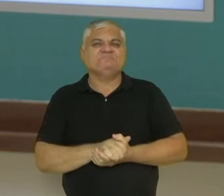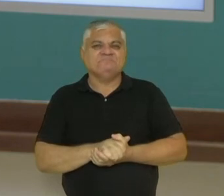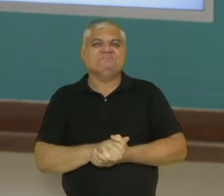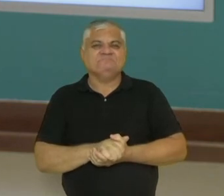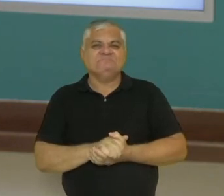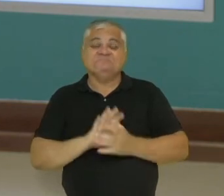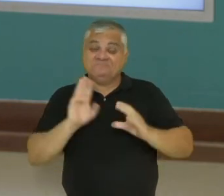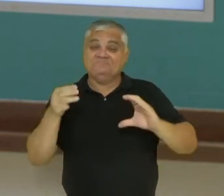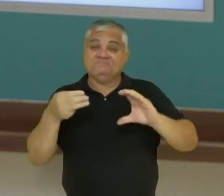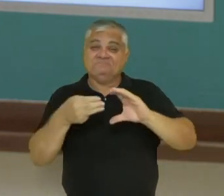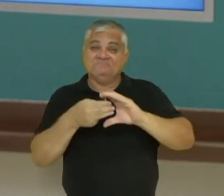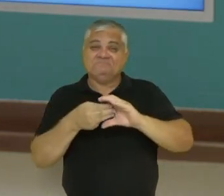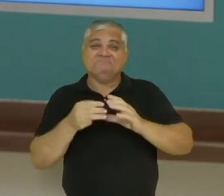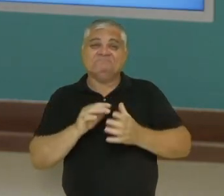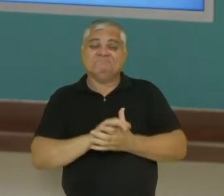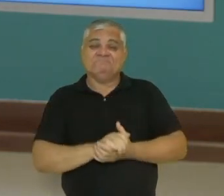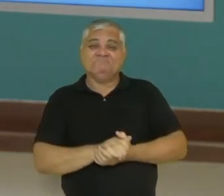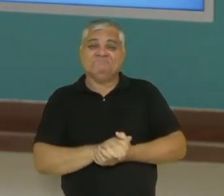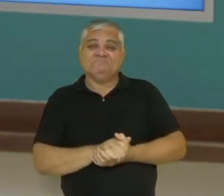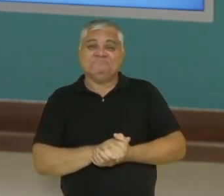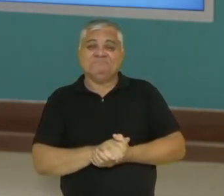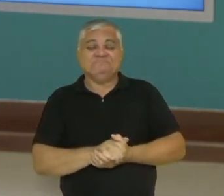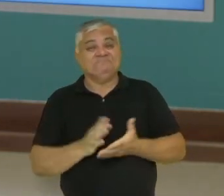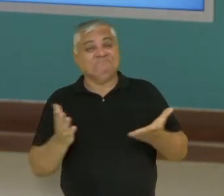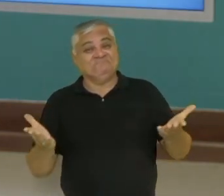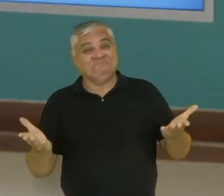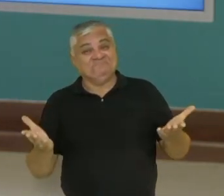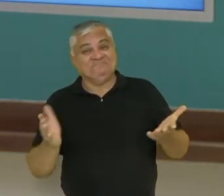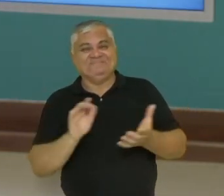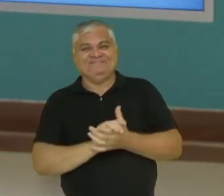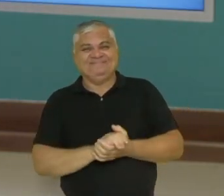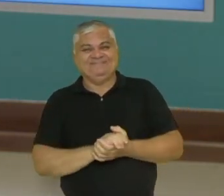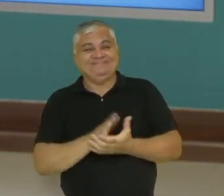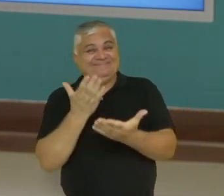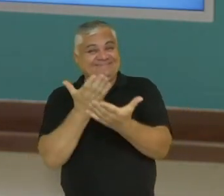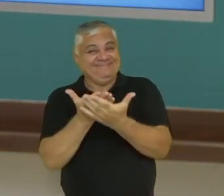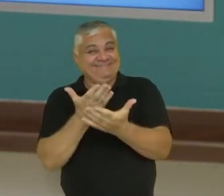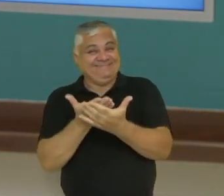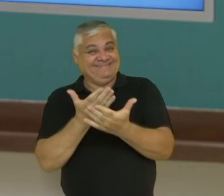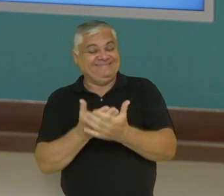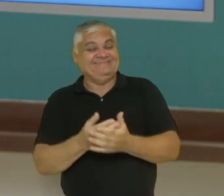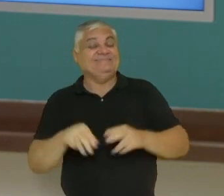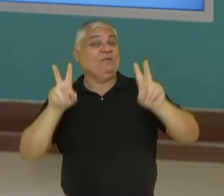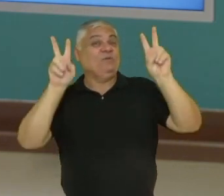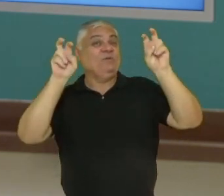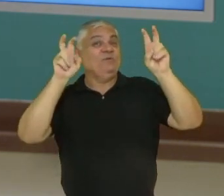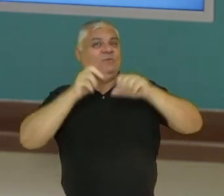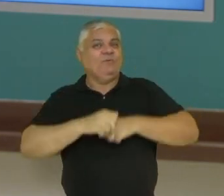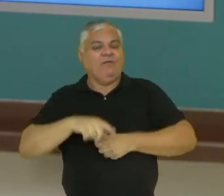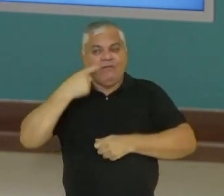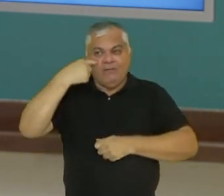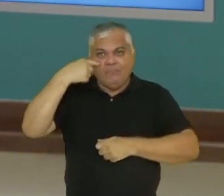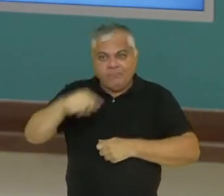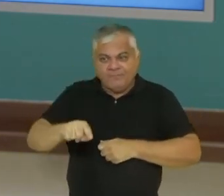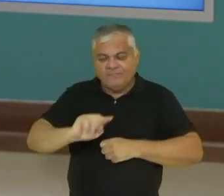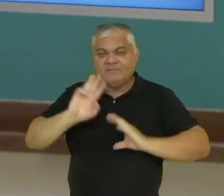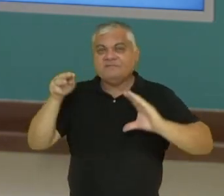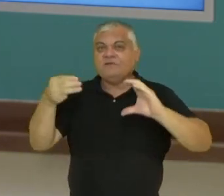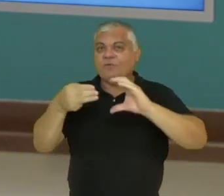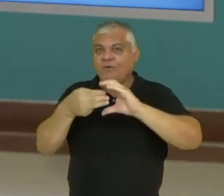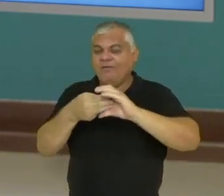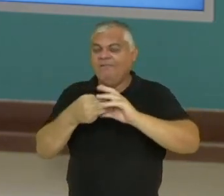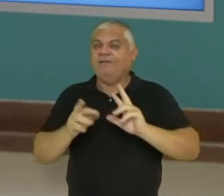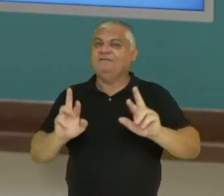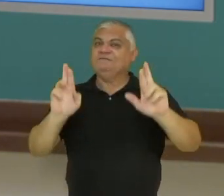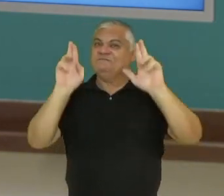uma célula, ok? Muito bem, nesta aula nós falamos sobre descoberta celular. Eu